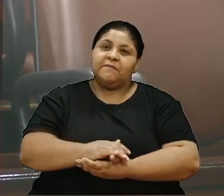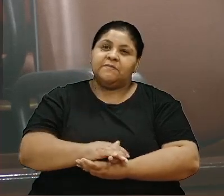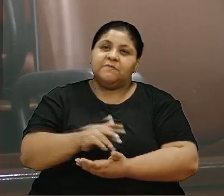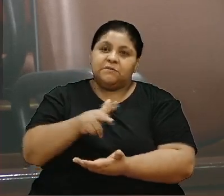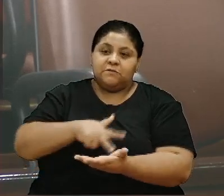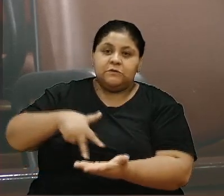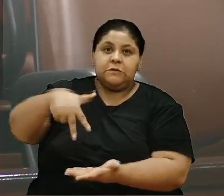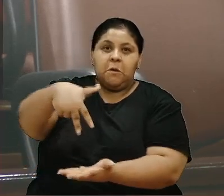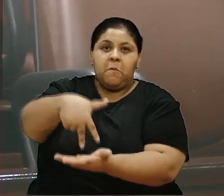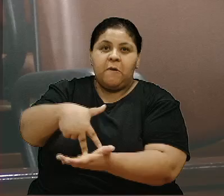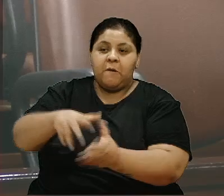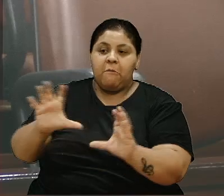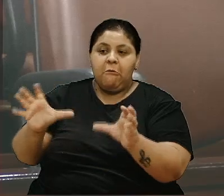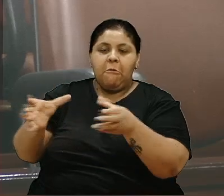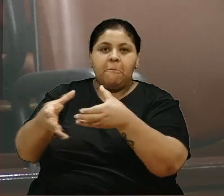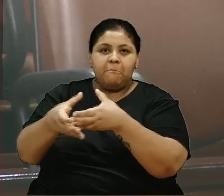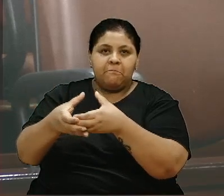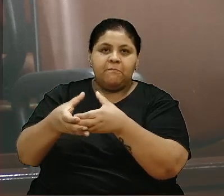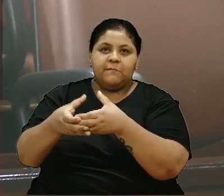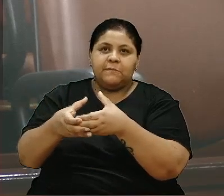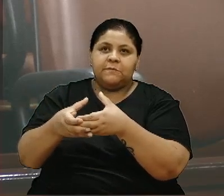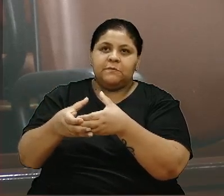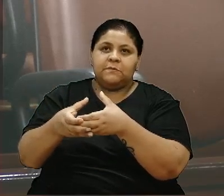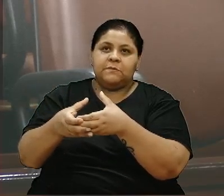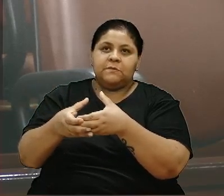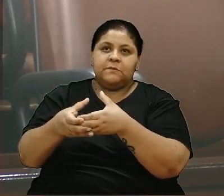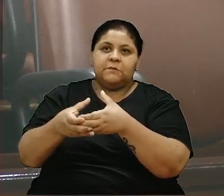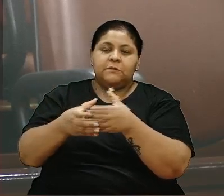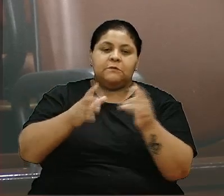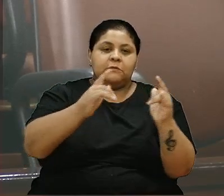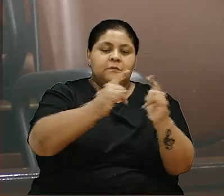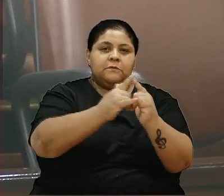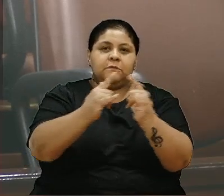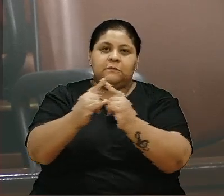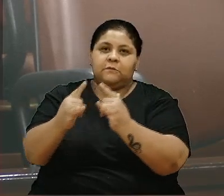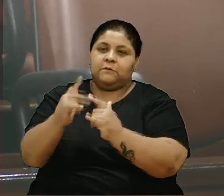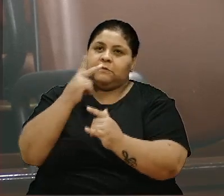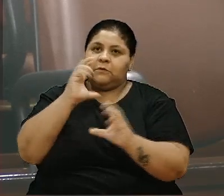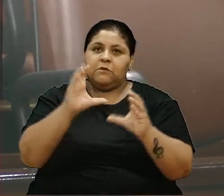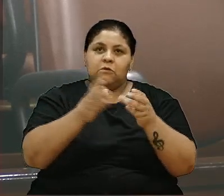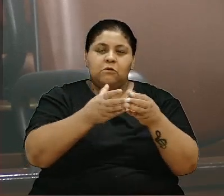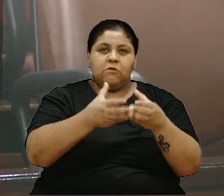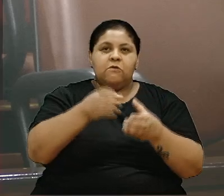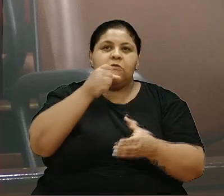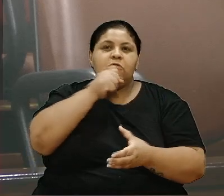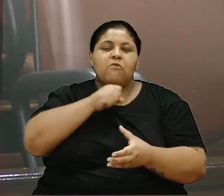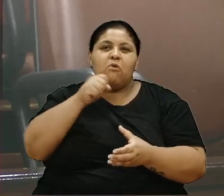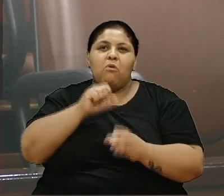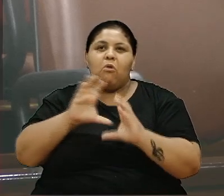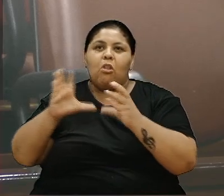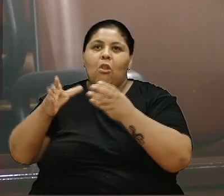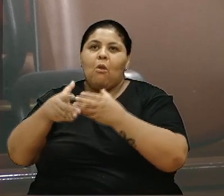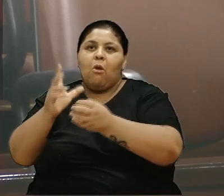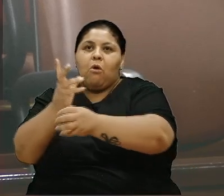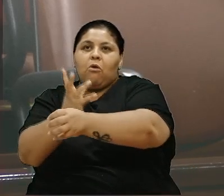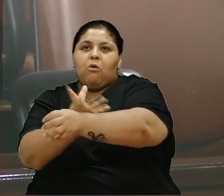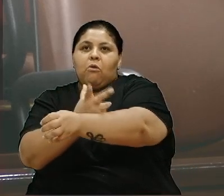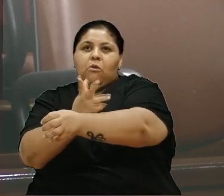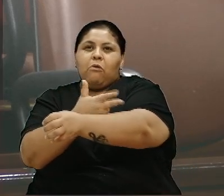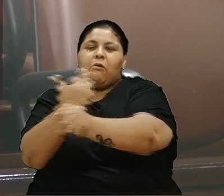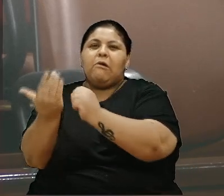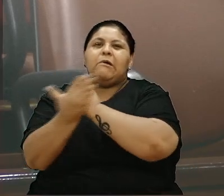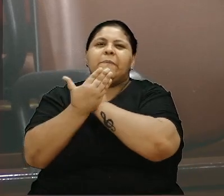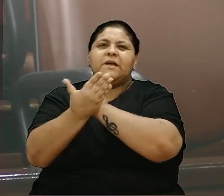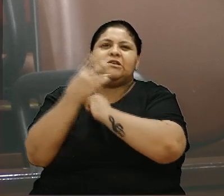protagonizados por grupos, né, e por entidades como o Bloco da Velha, Bloco da Ovelha. Me ajuda aí,